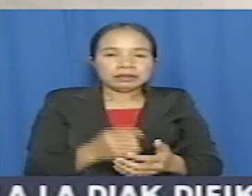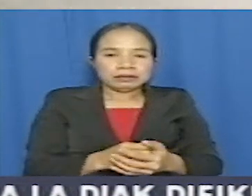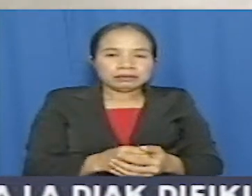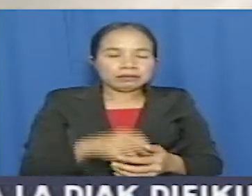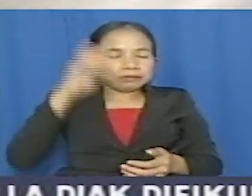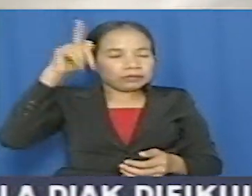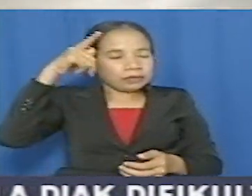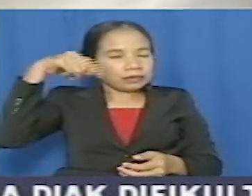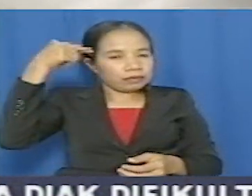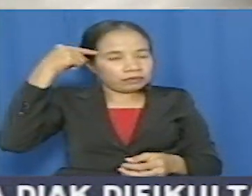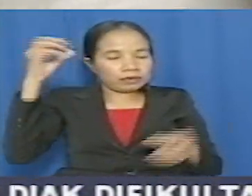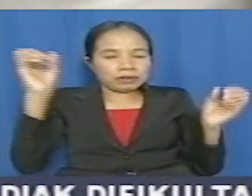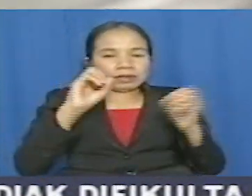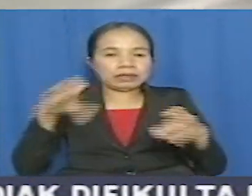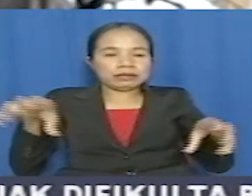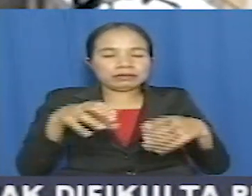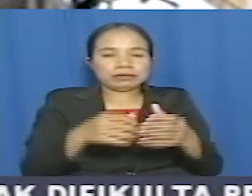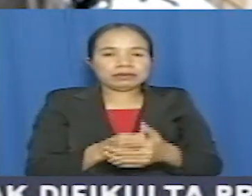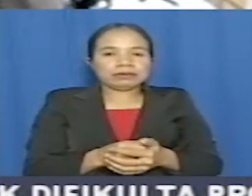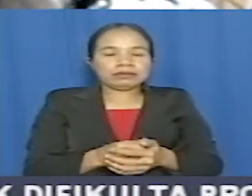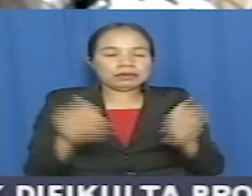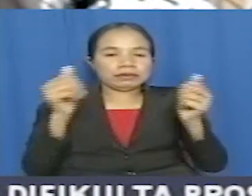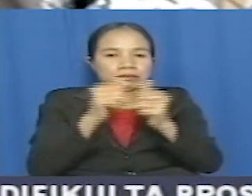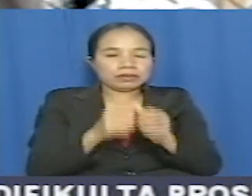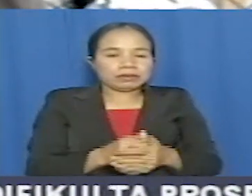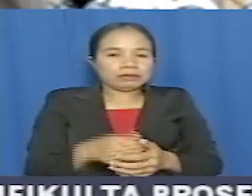política do governo, lá e a coordenação.